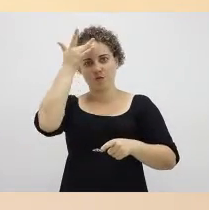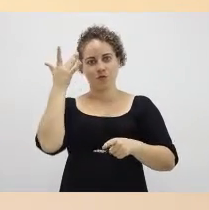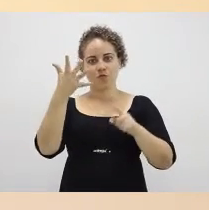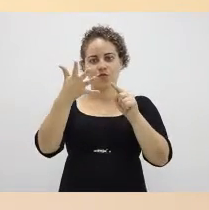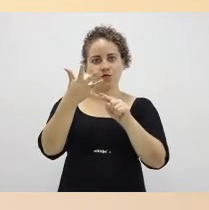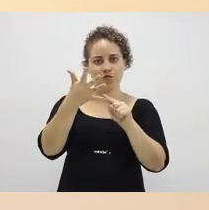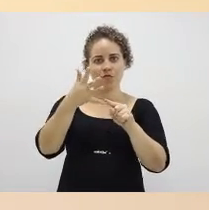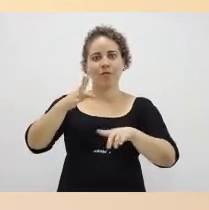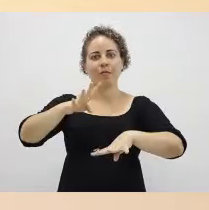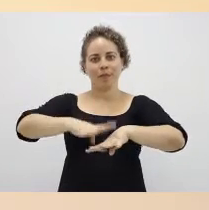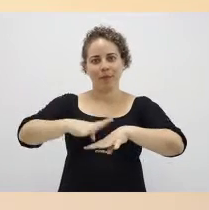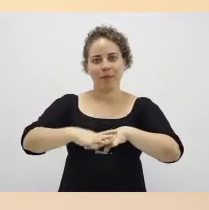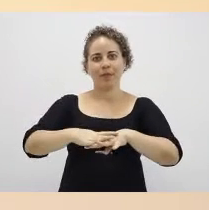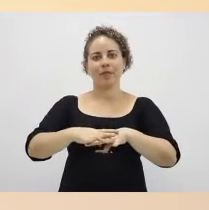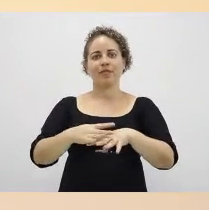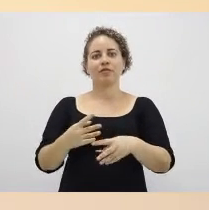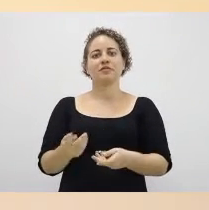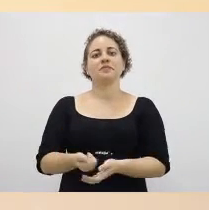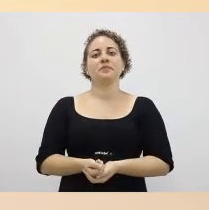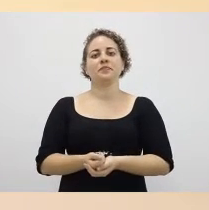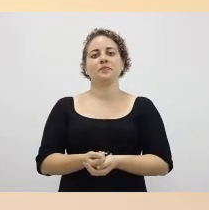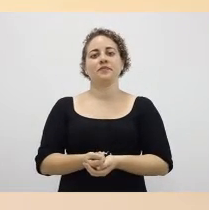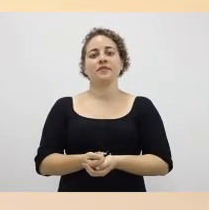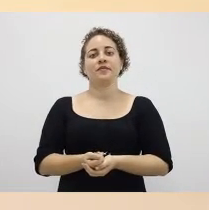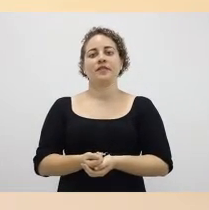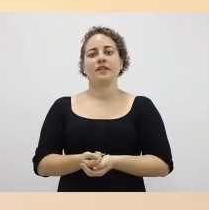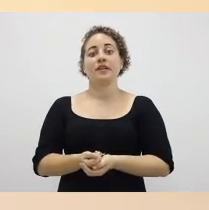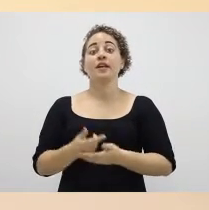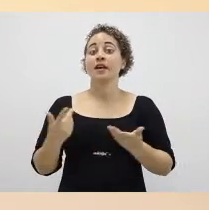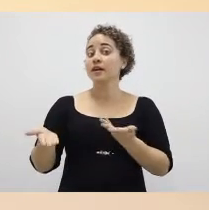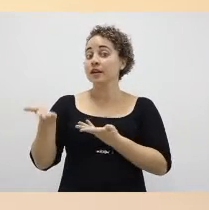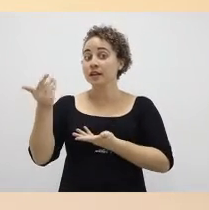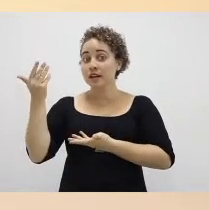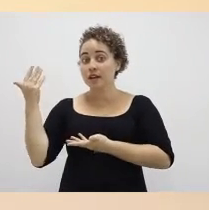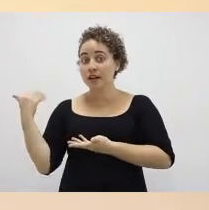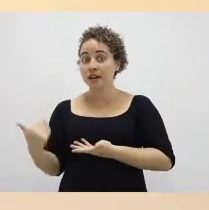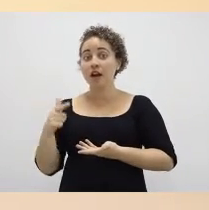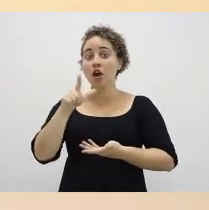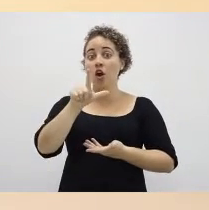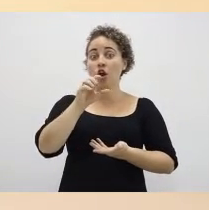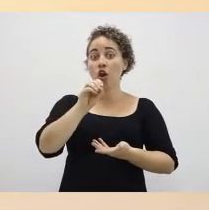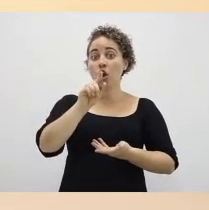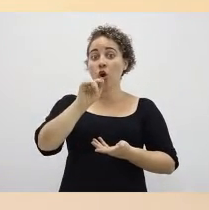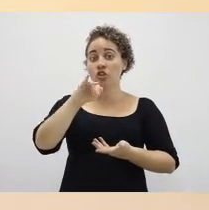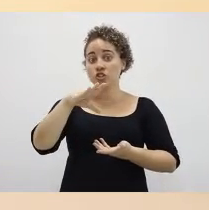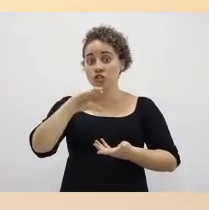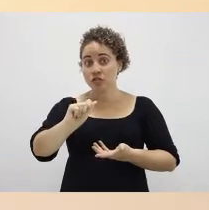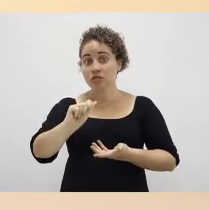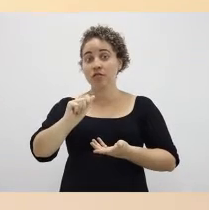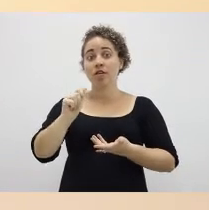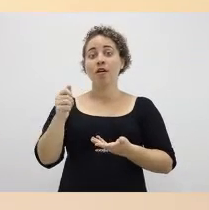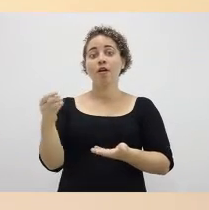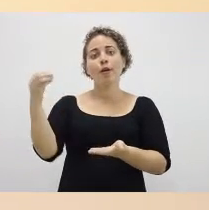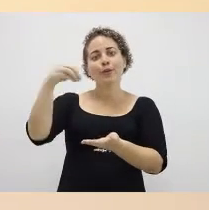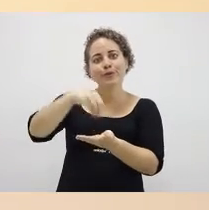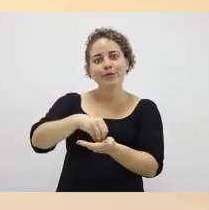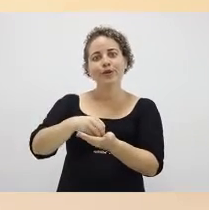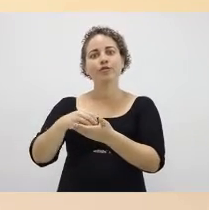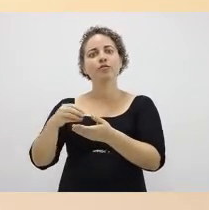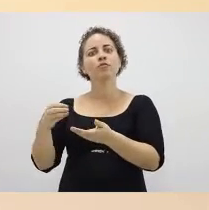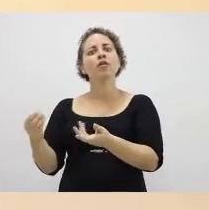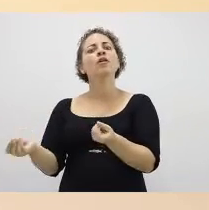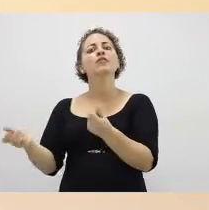finanças. Até pouco tempo atrás, logística era um apêndice da área de produção.